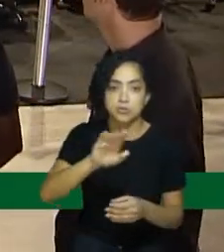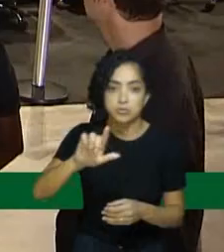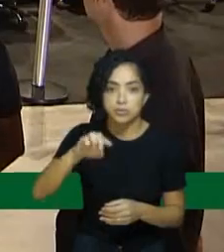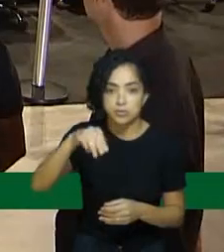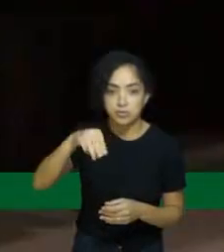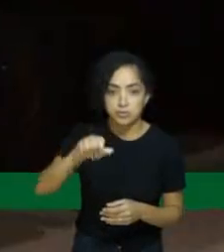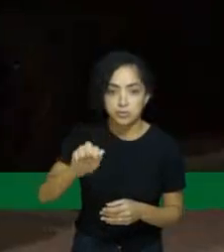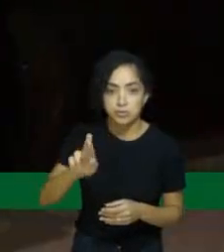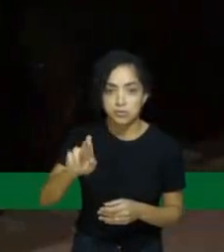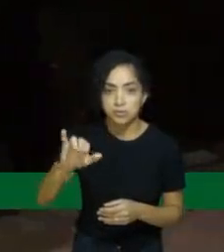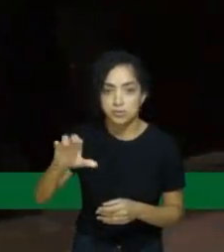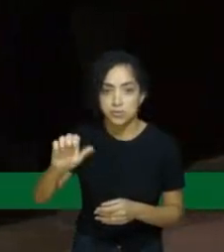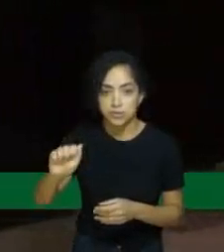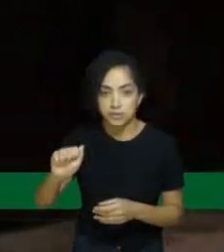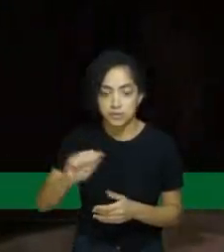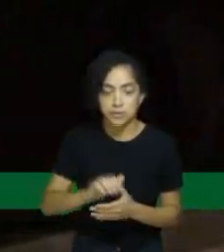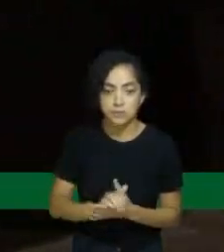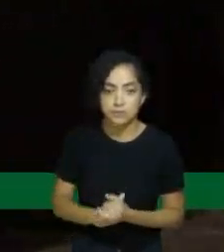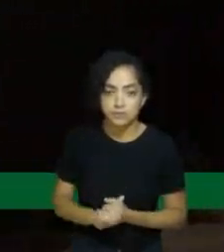Souza